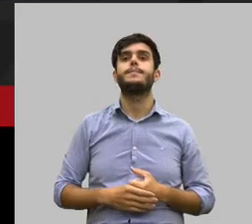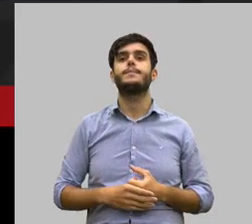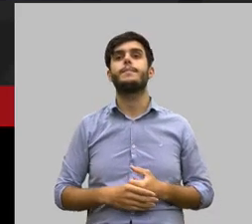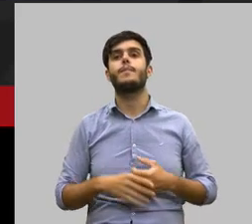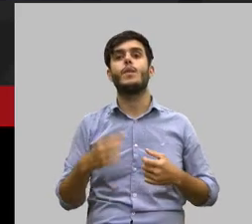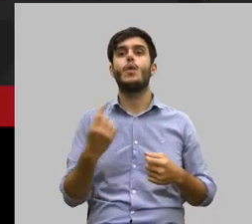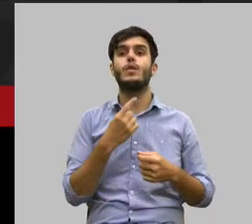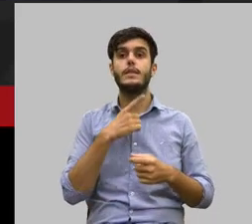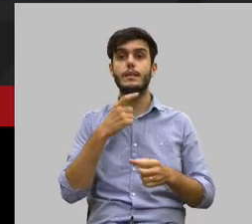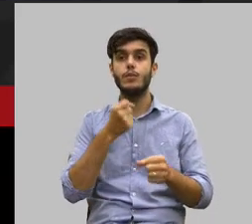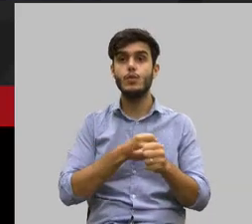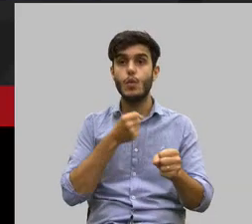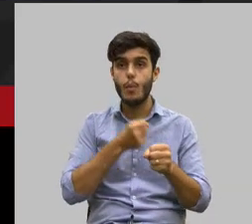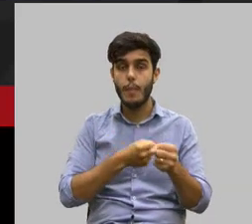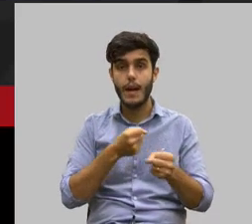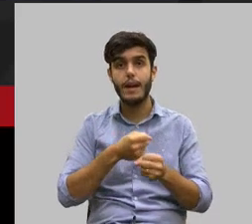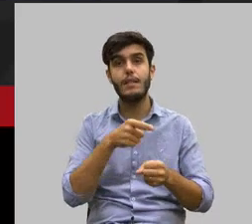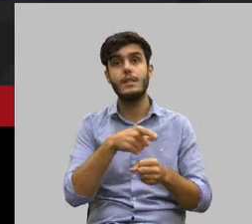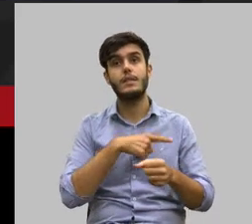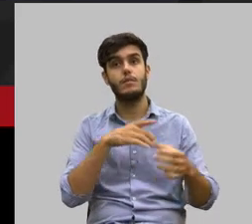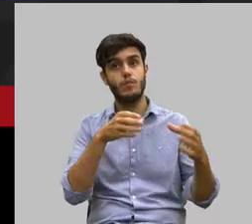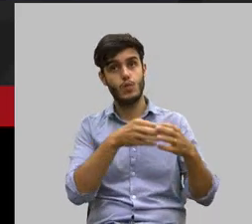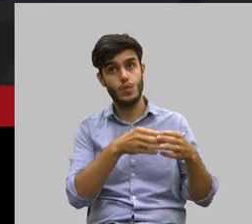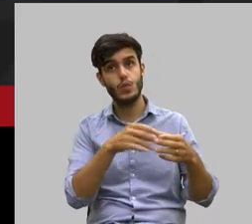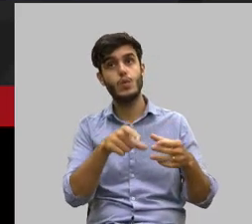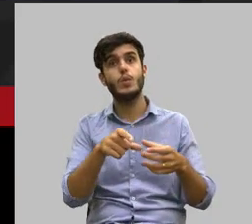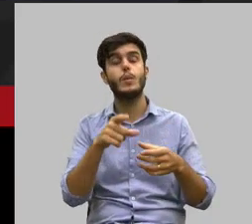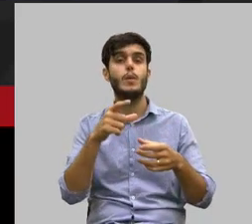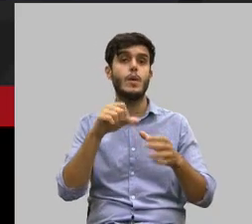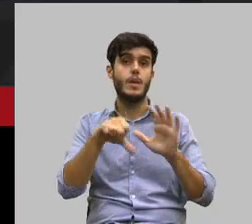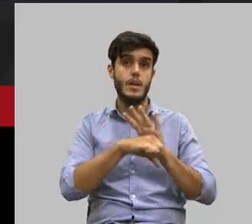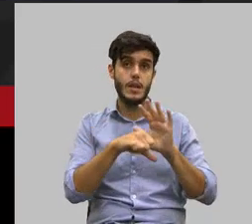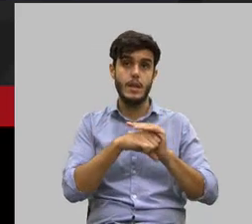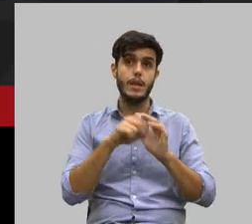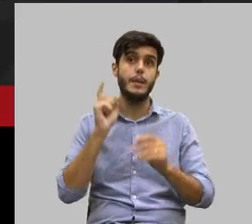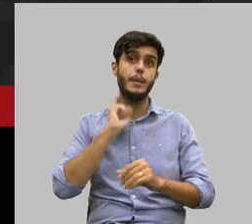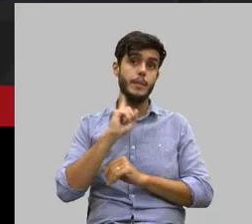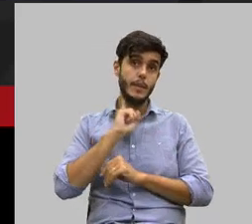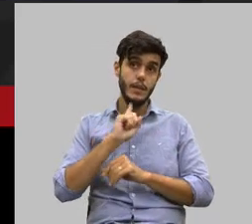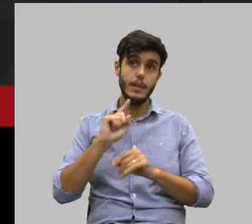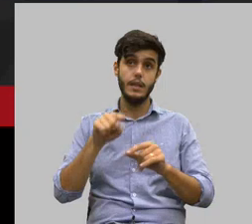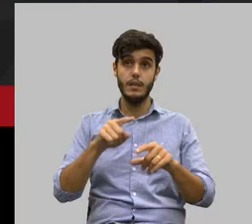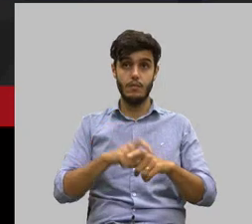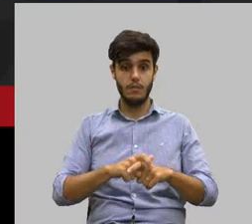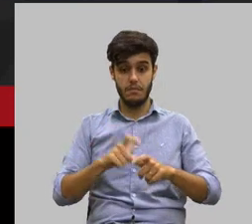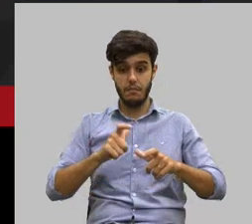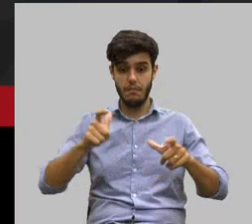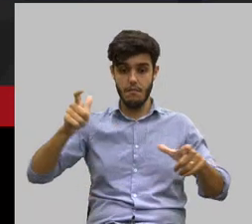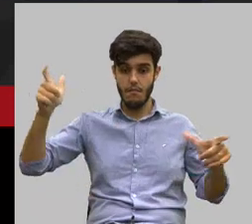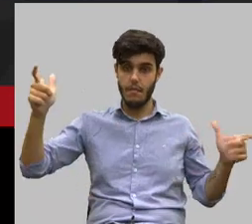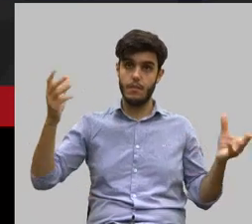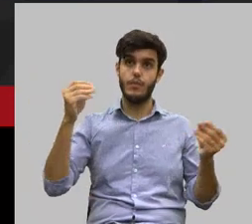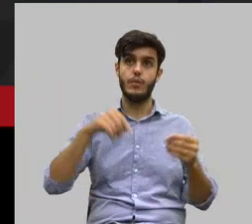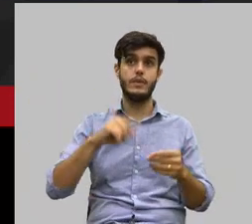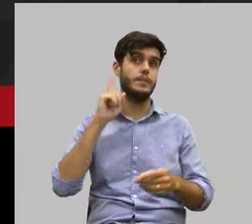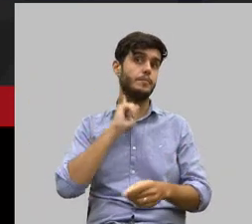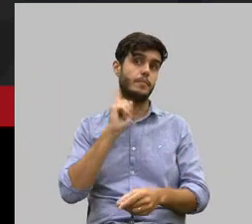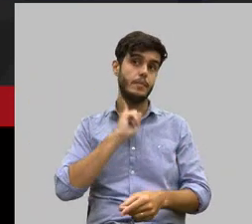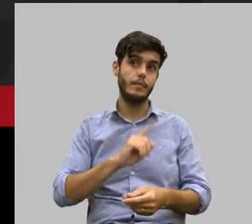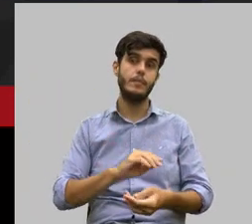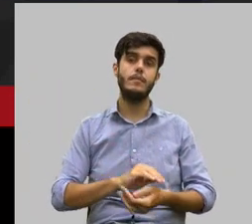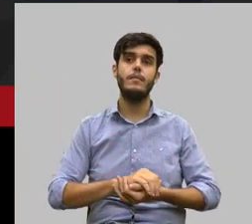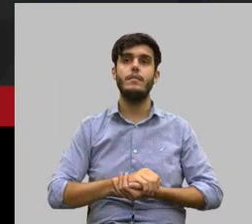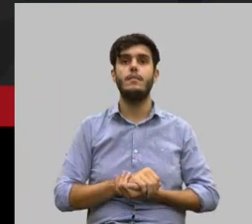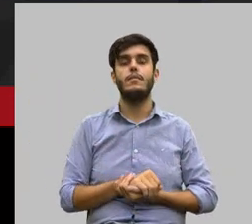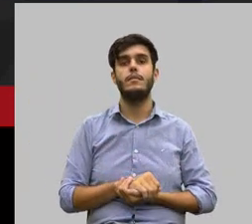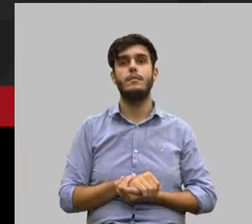combate a essas facções criminosas em todo o estado de Minas Gerais né Para que elas não se cristaliz aqui no nosso estado eh